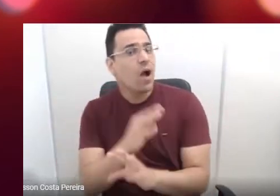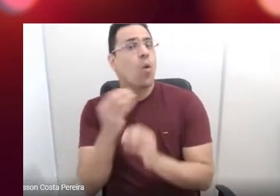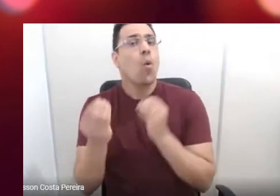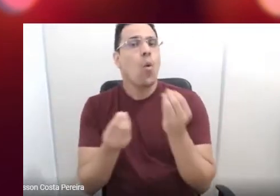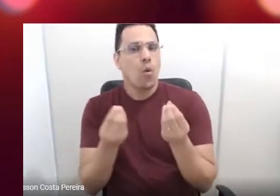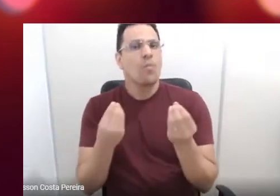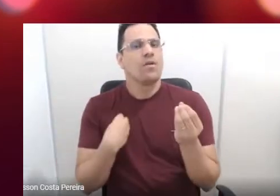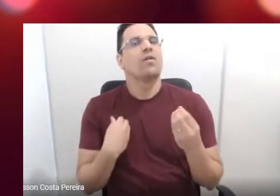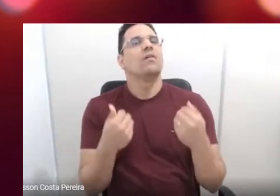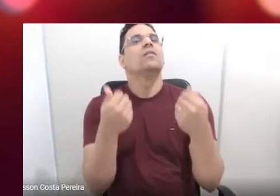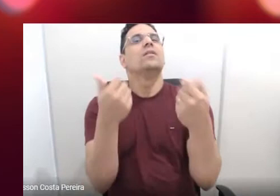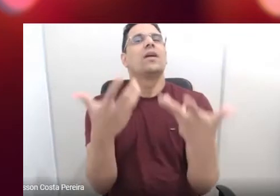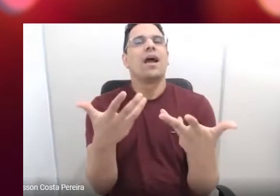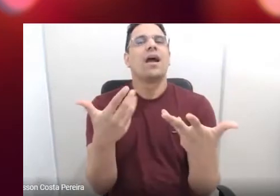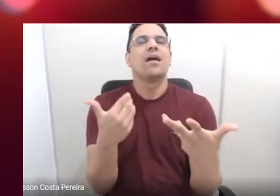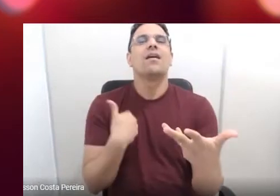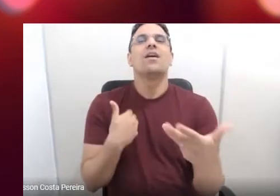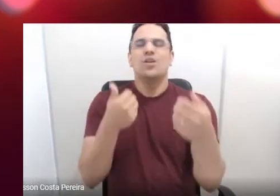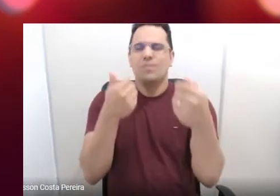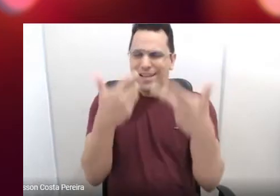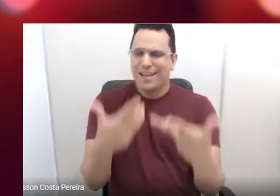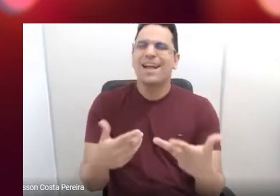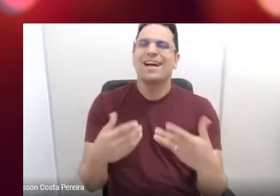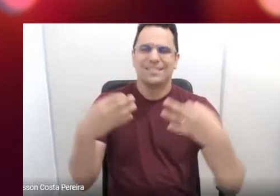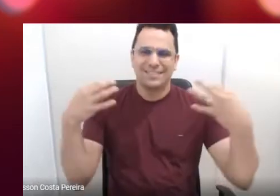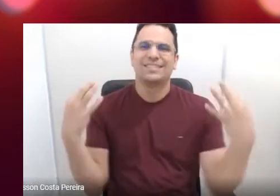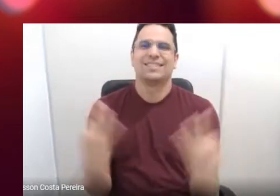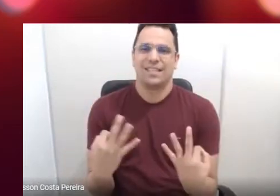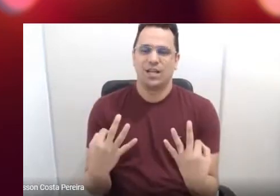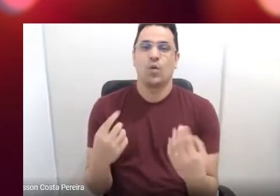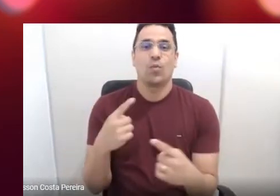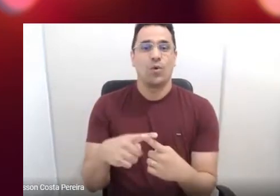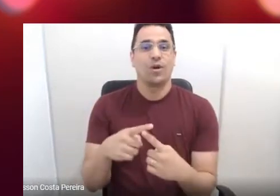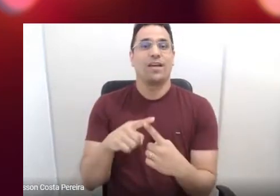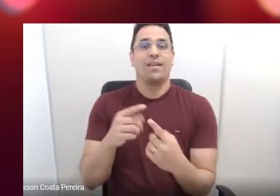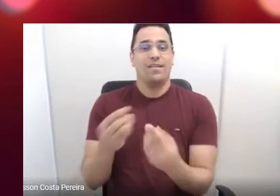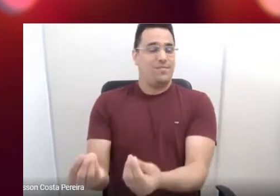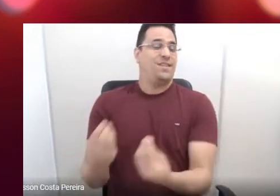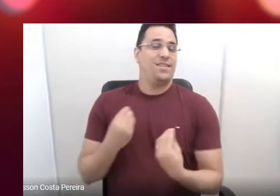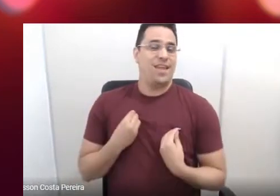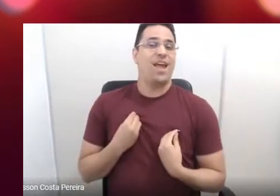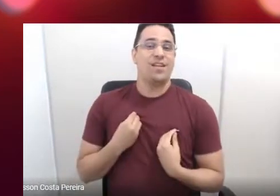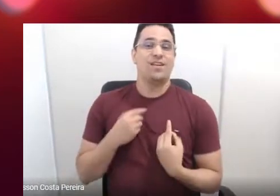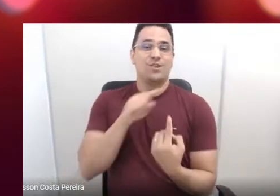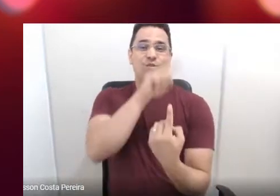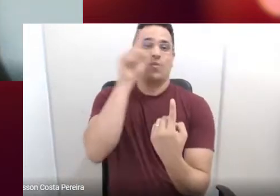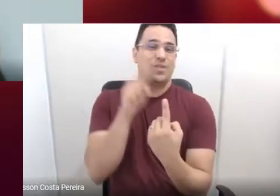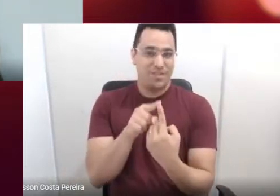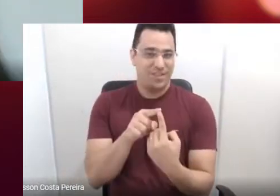espero representá-los bem nessa missão aqui que me foi dada.